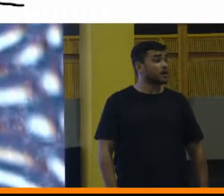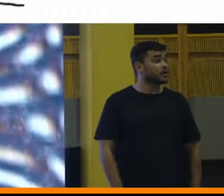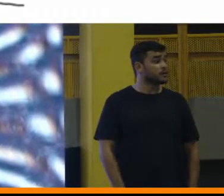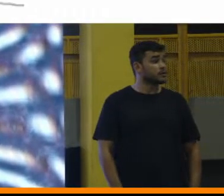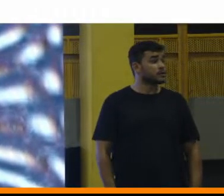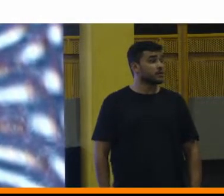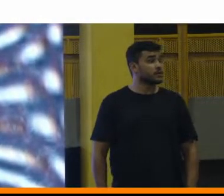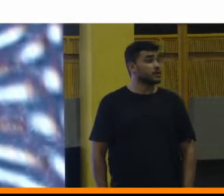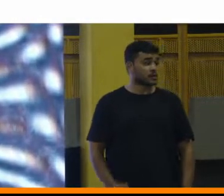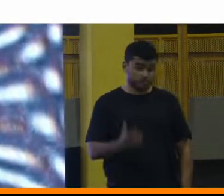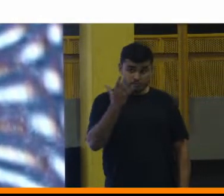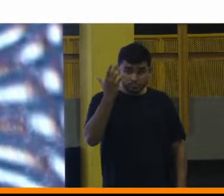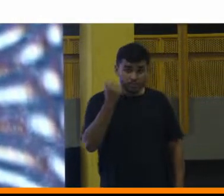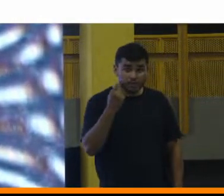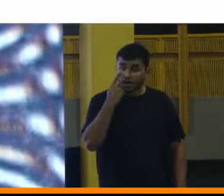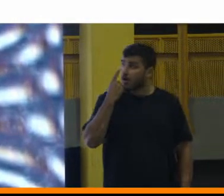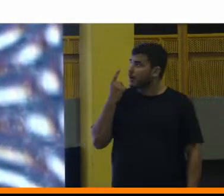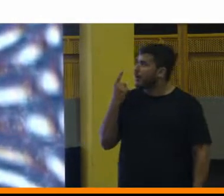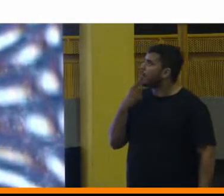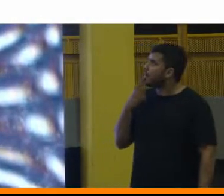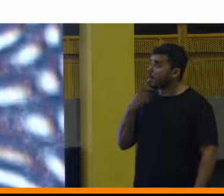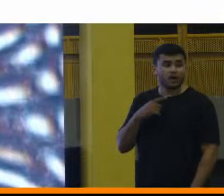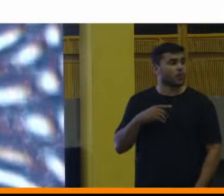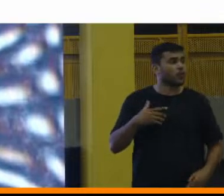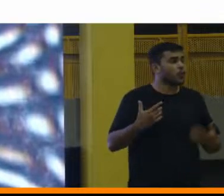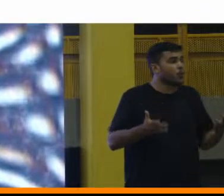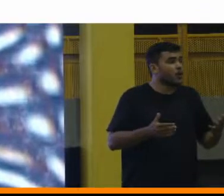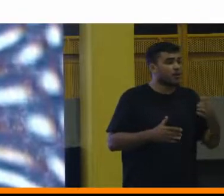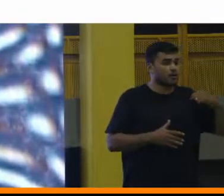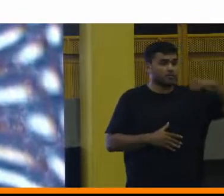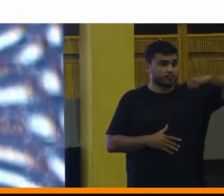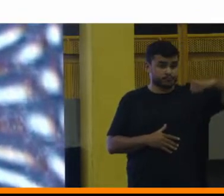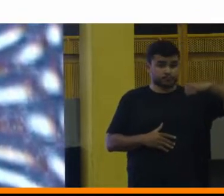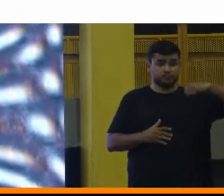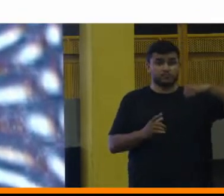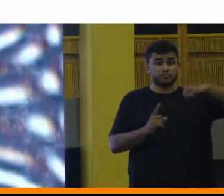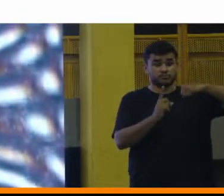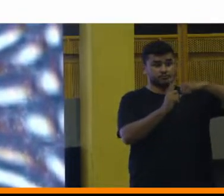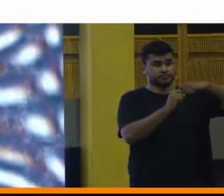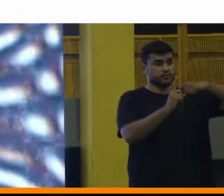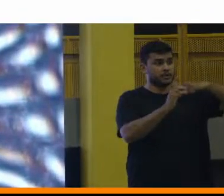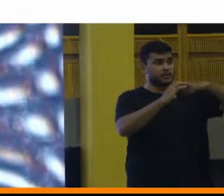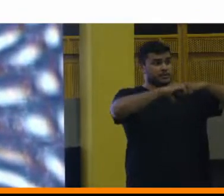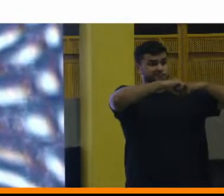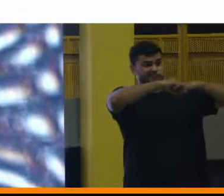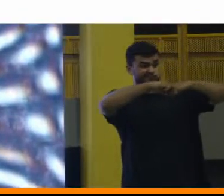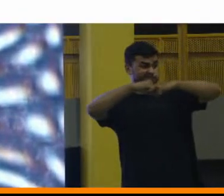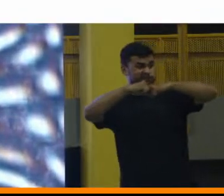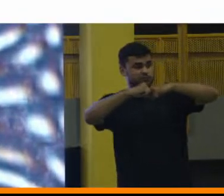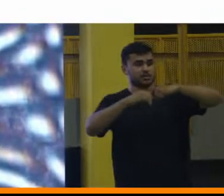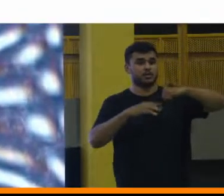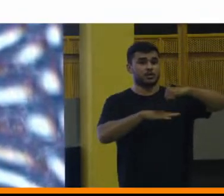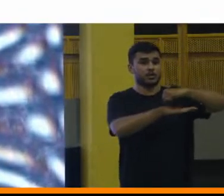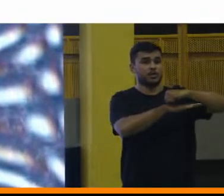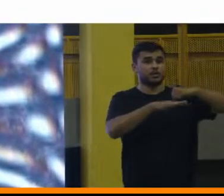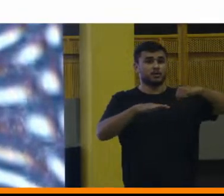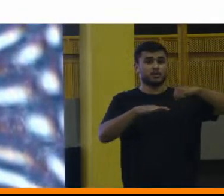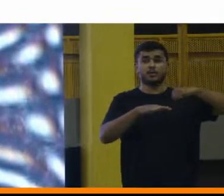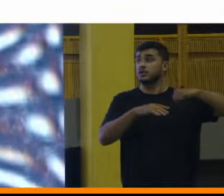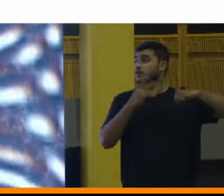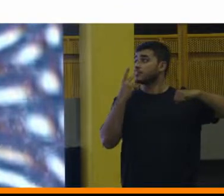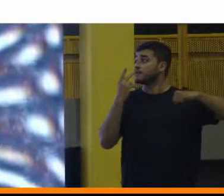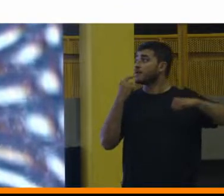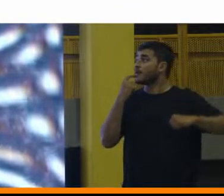consegue visualizar as forças envolvidas. O garoto puxa o bloco puxa